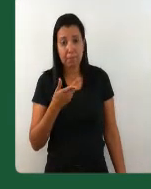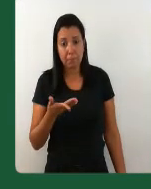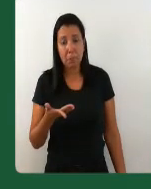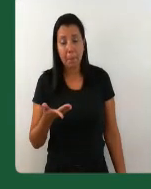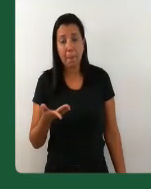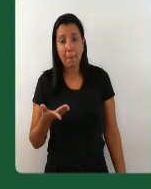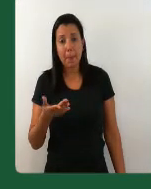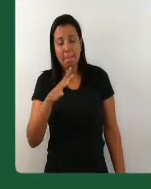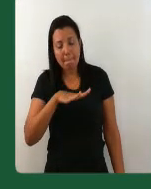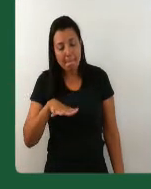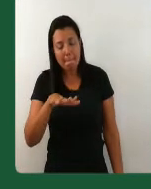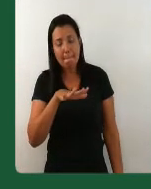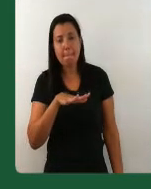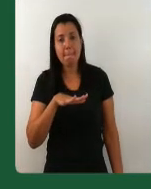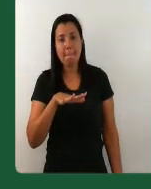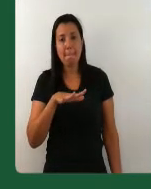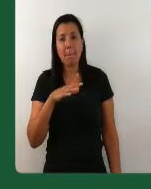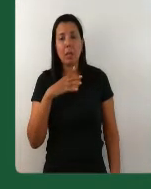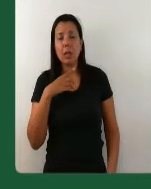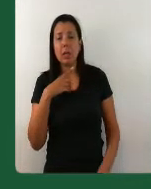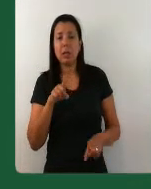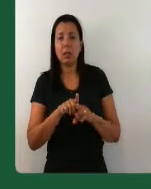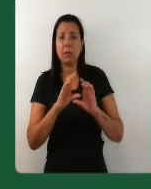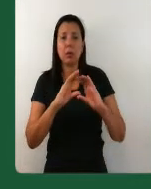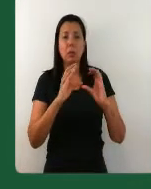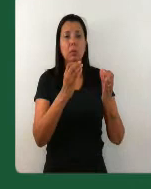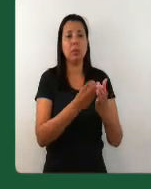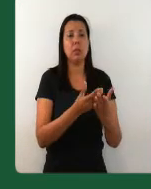individualidade, ambiente e comunidade.